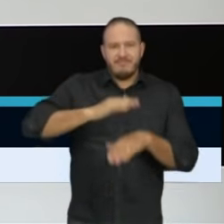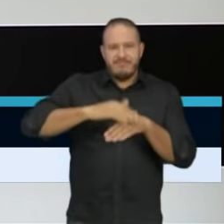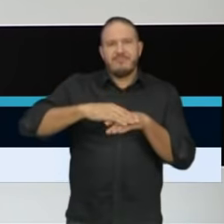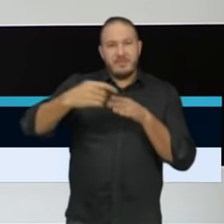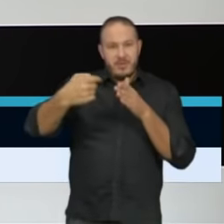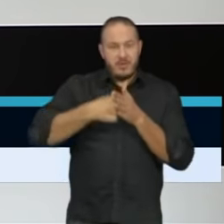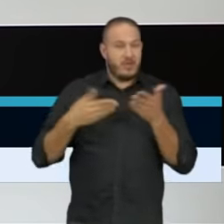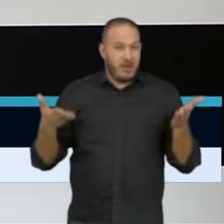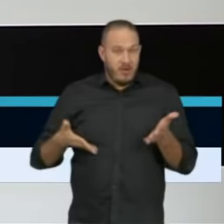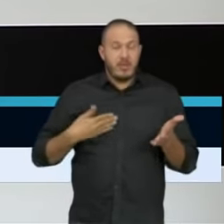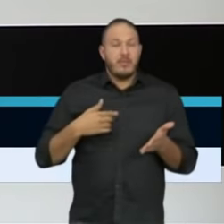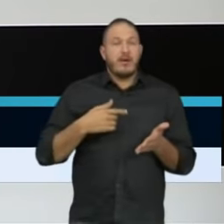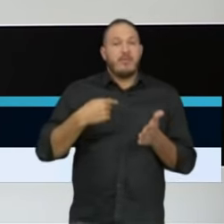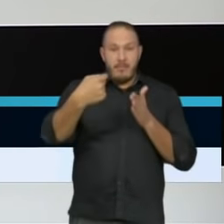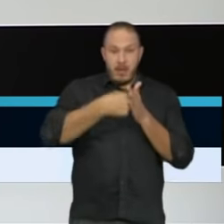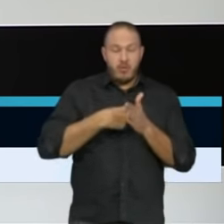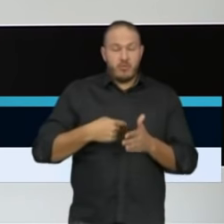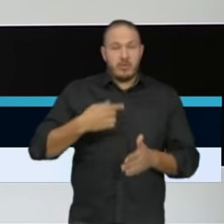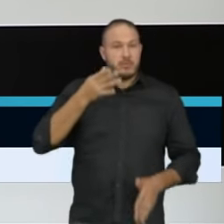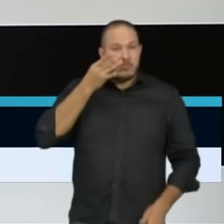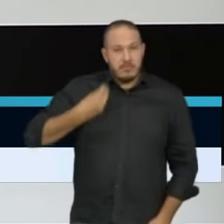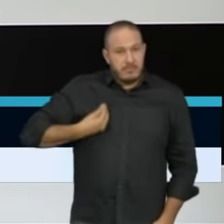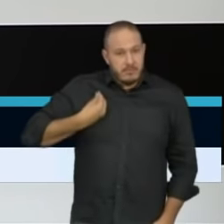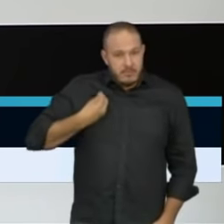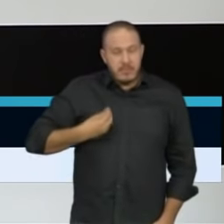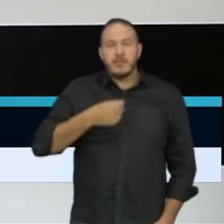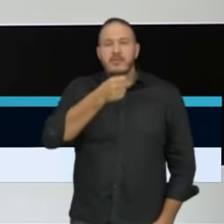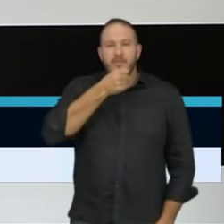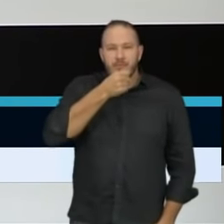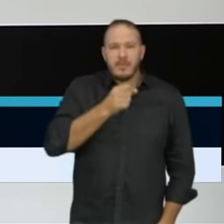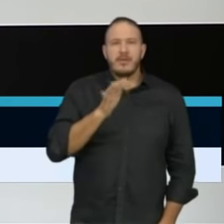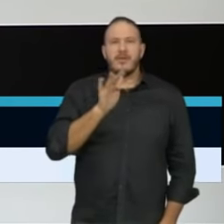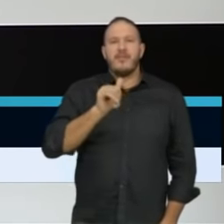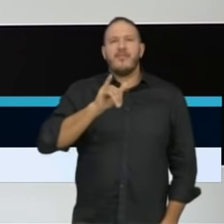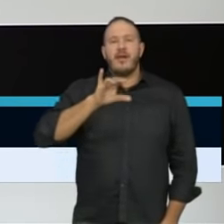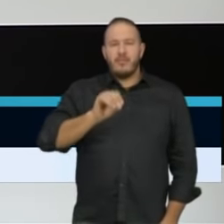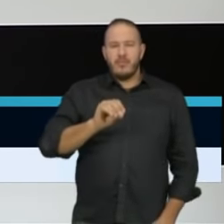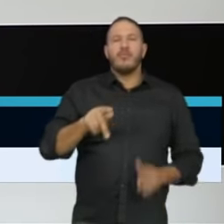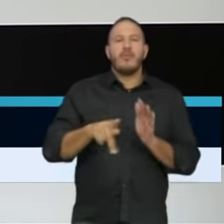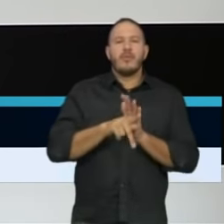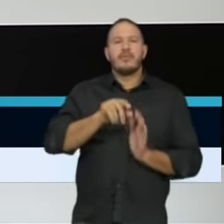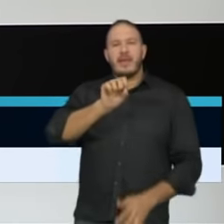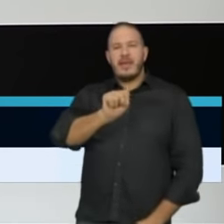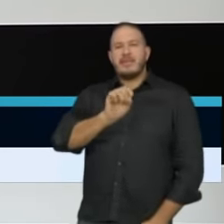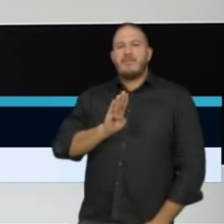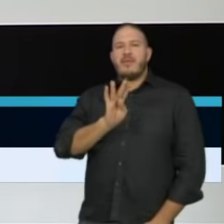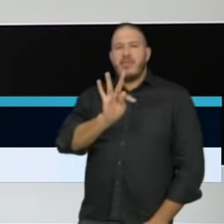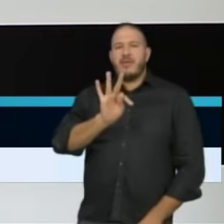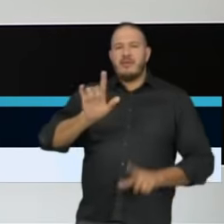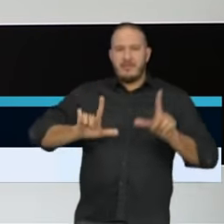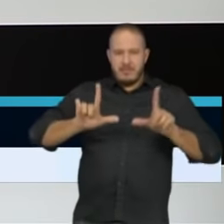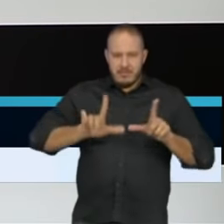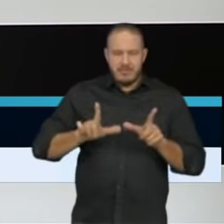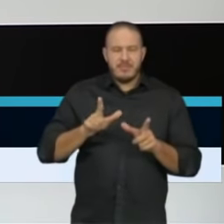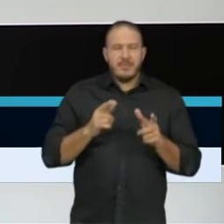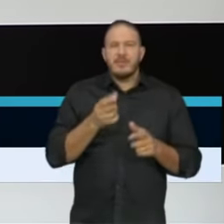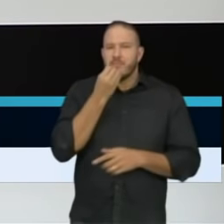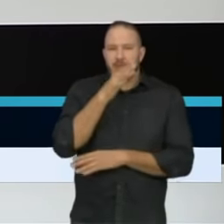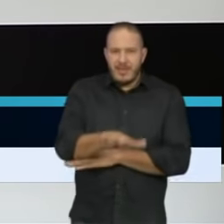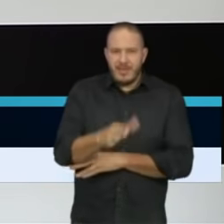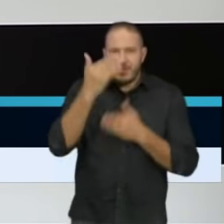uma pergunta presencial do jornalista Fábio Diamante, do SBT. Fábio, boa tarde, obrigado pela